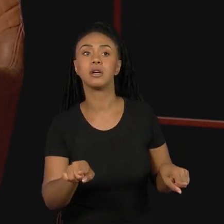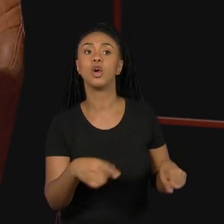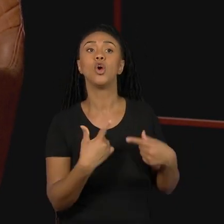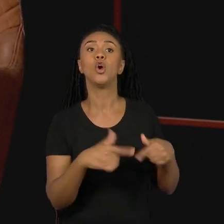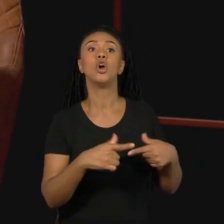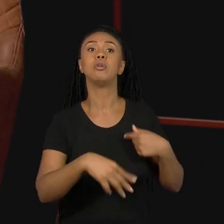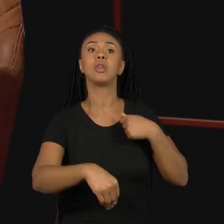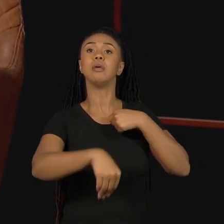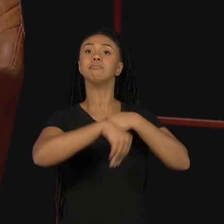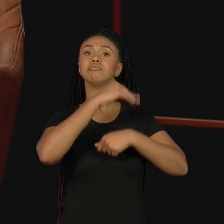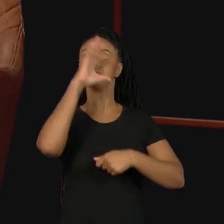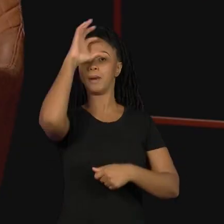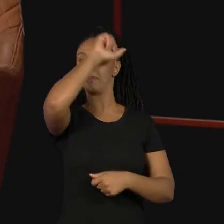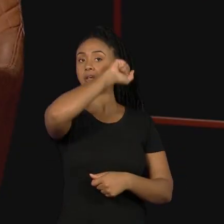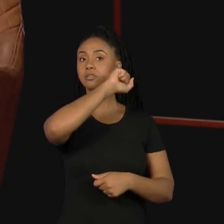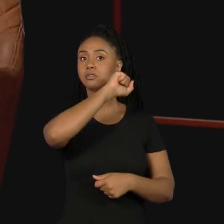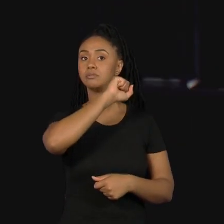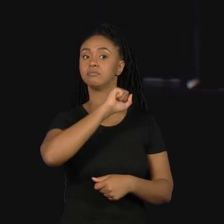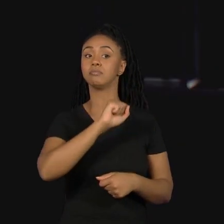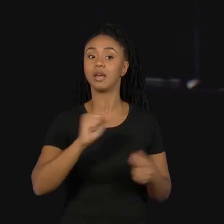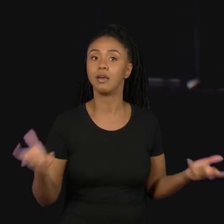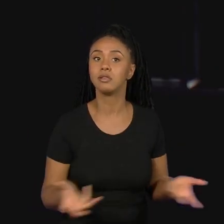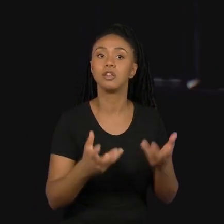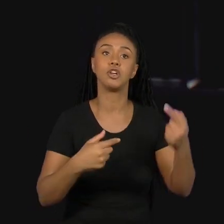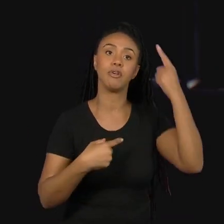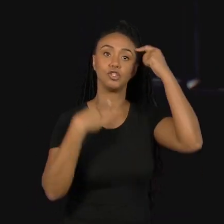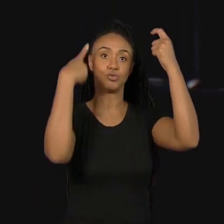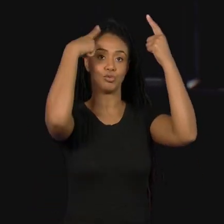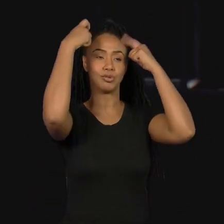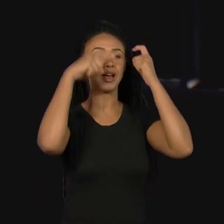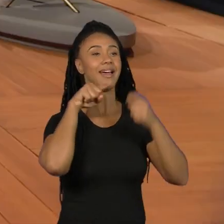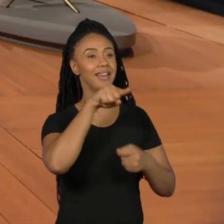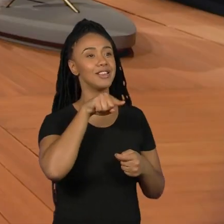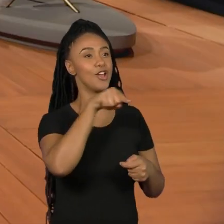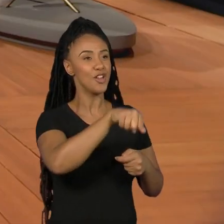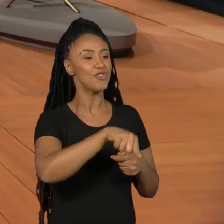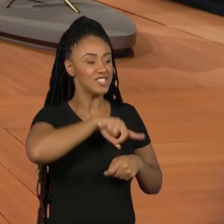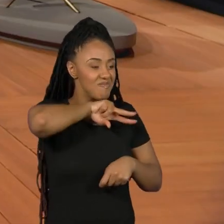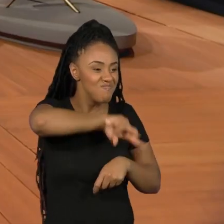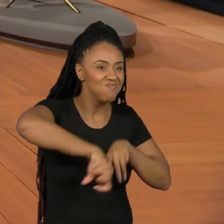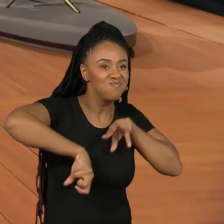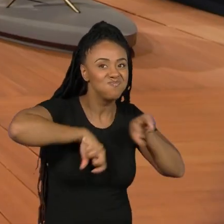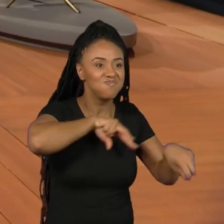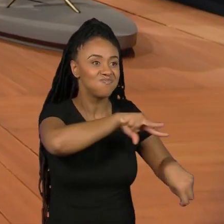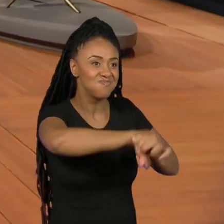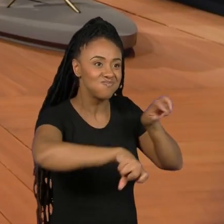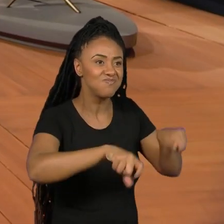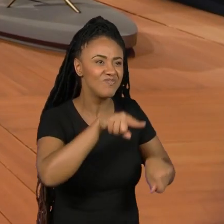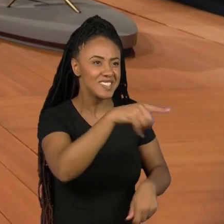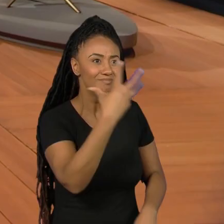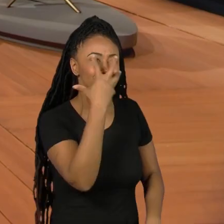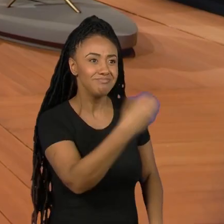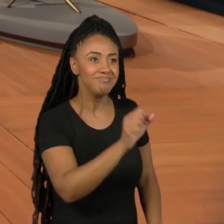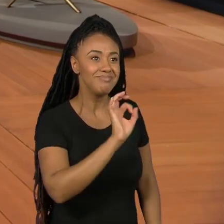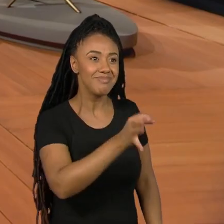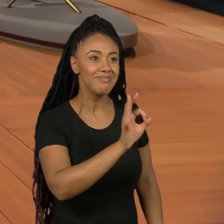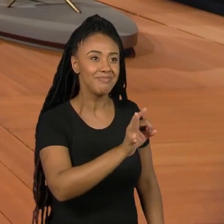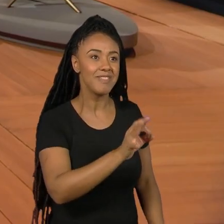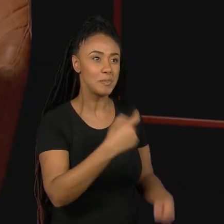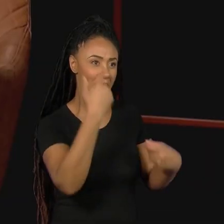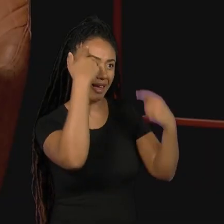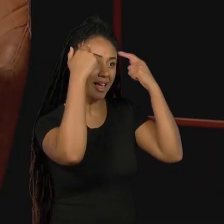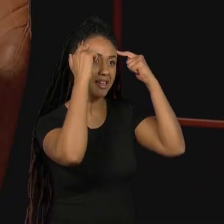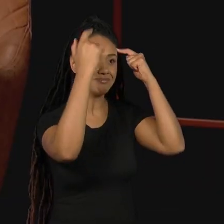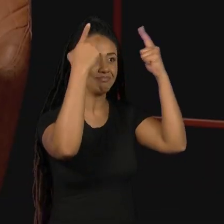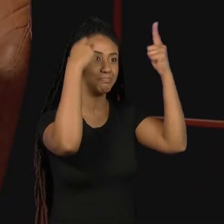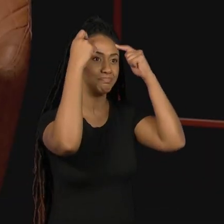exorta a criatividade. E esse é um universo onde você mergulha a fundo, que te encanta mesmo, né? Porque a questão da imaginação.